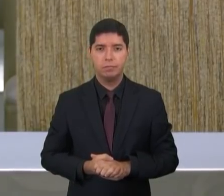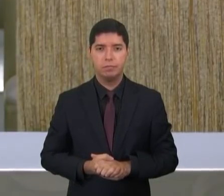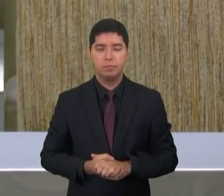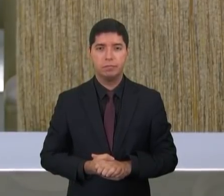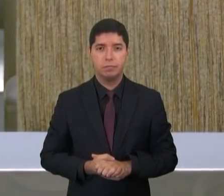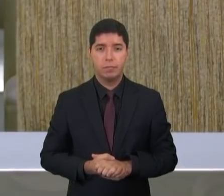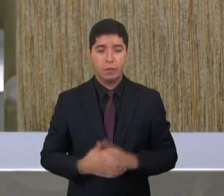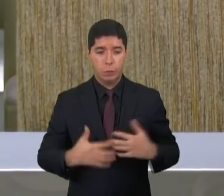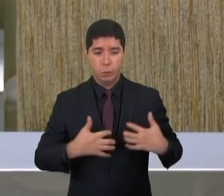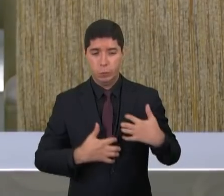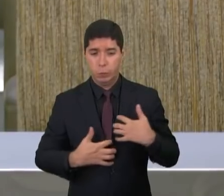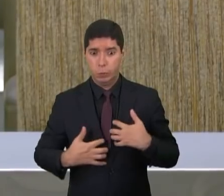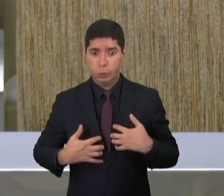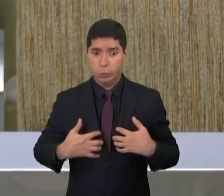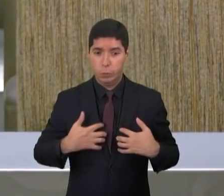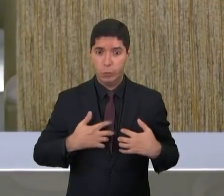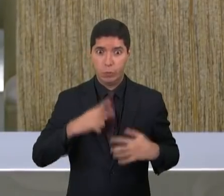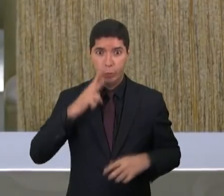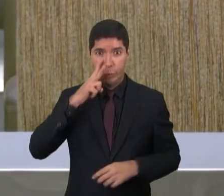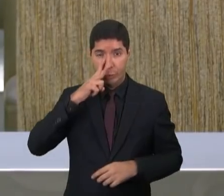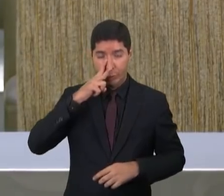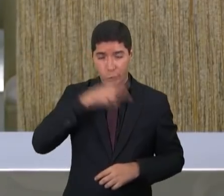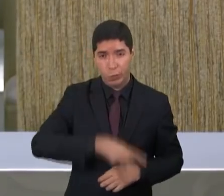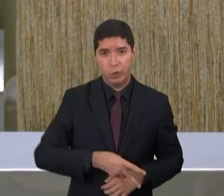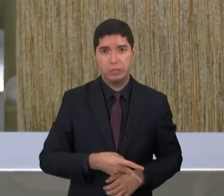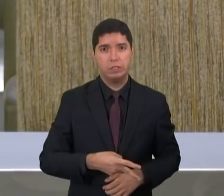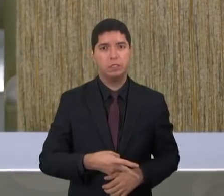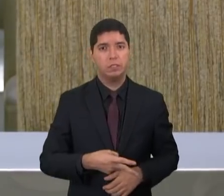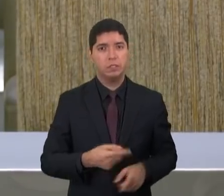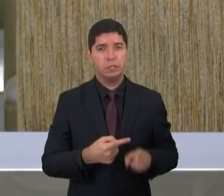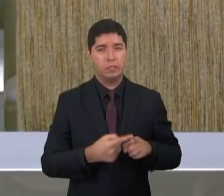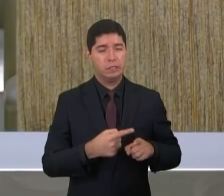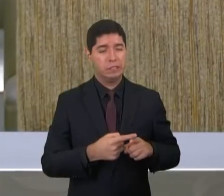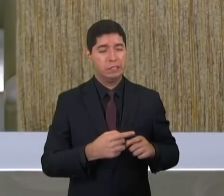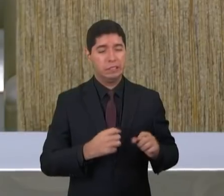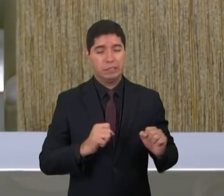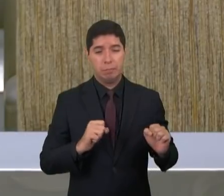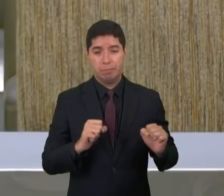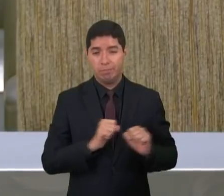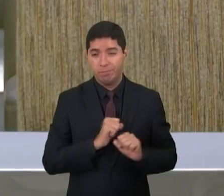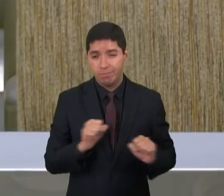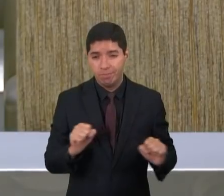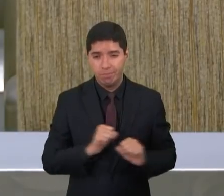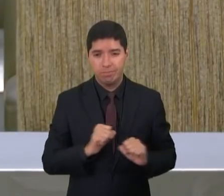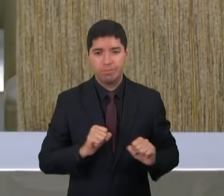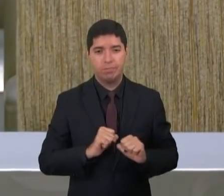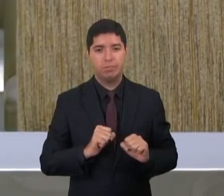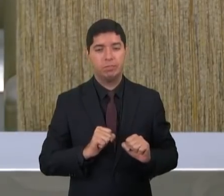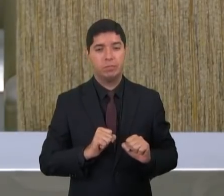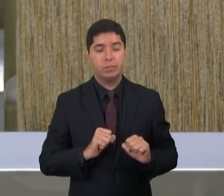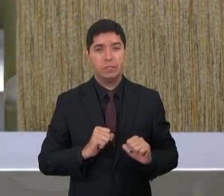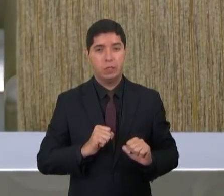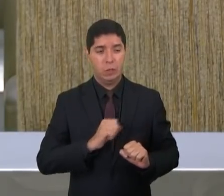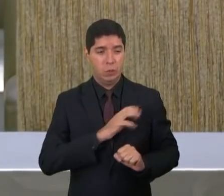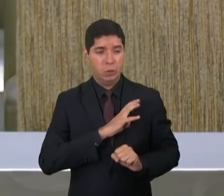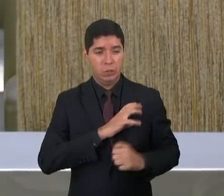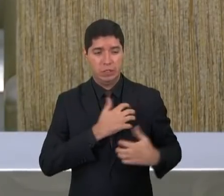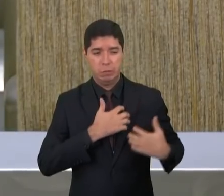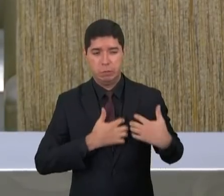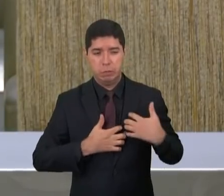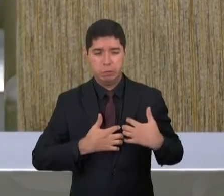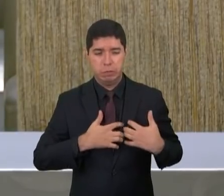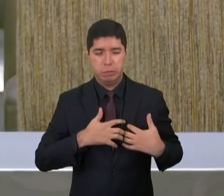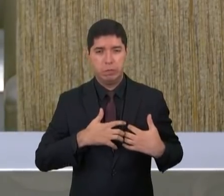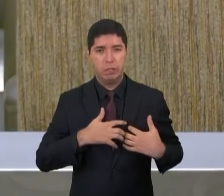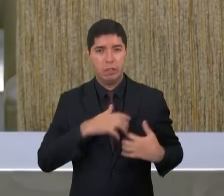grande ardor. Indica que eles estão indignados, inflamados com ira,